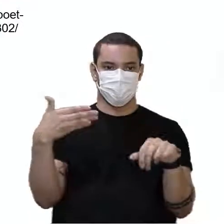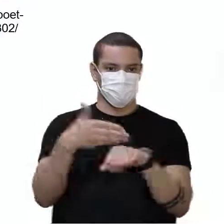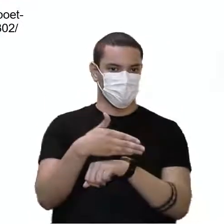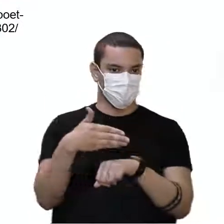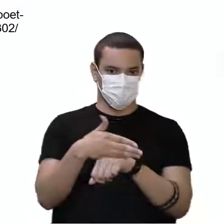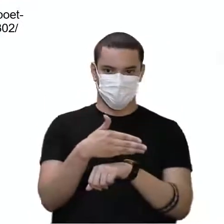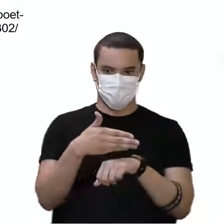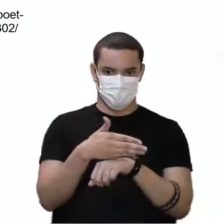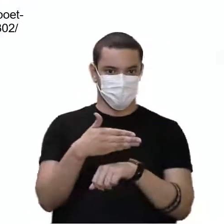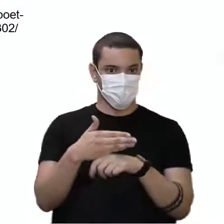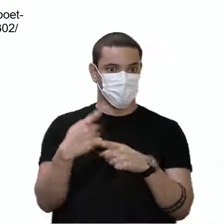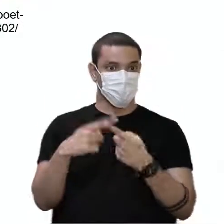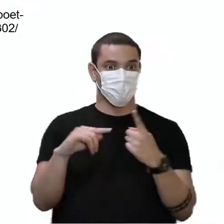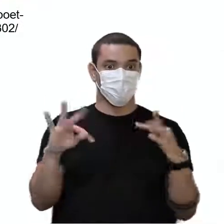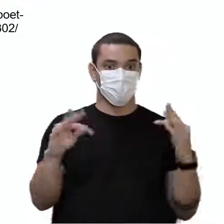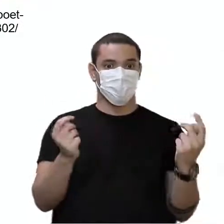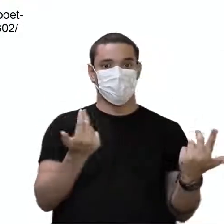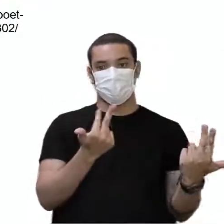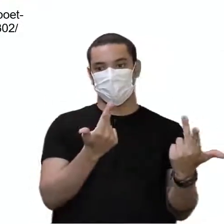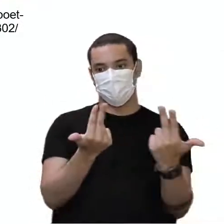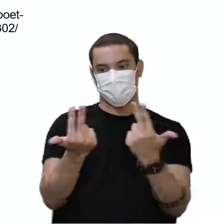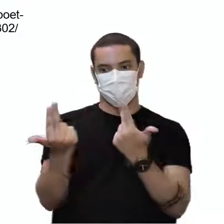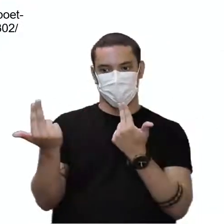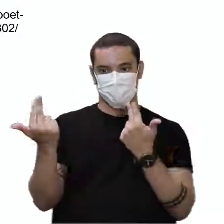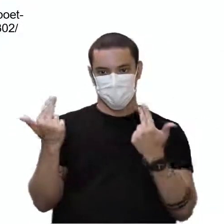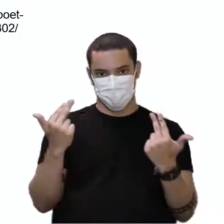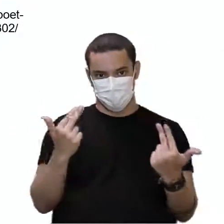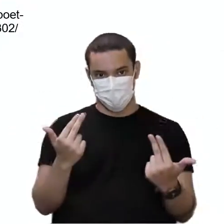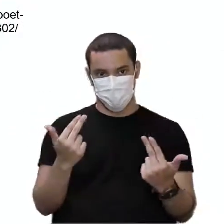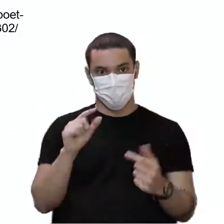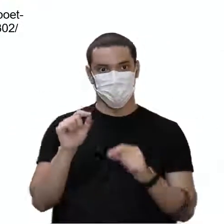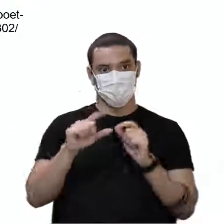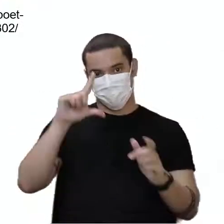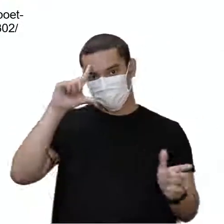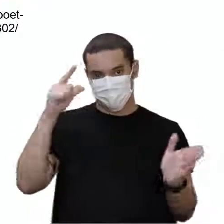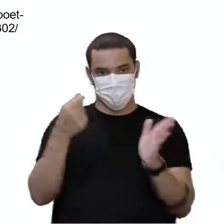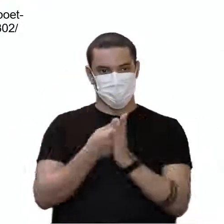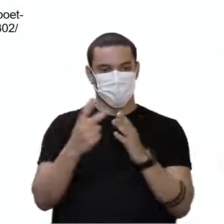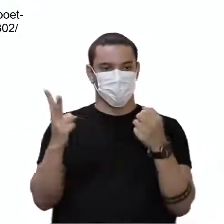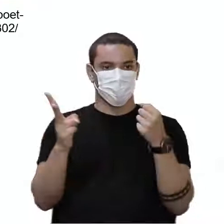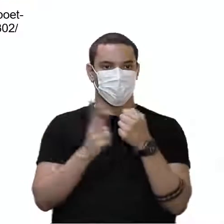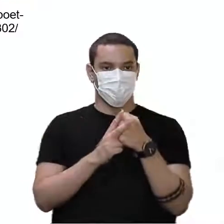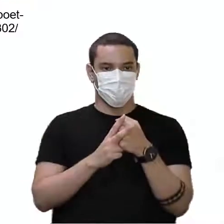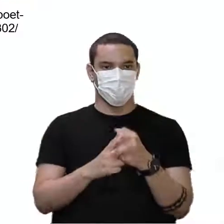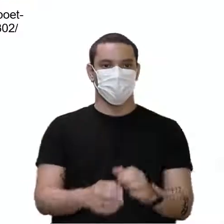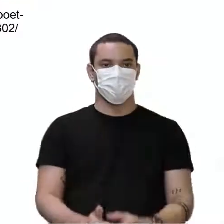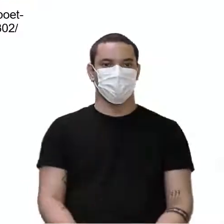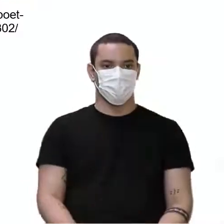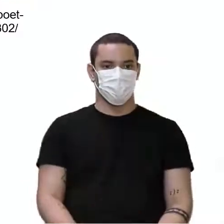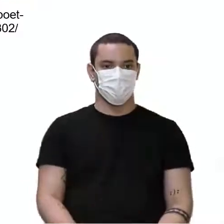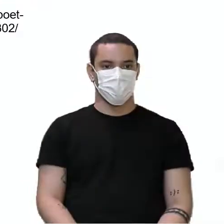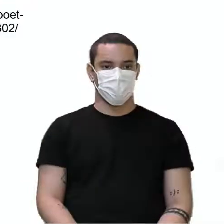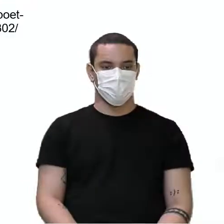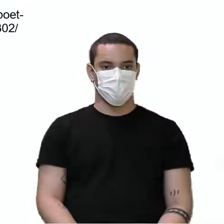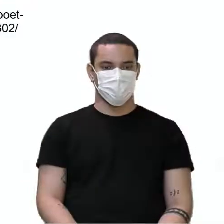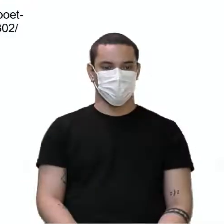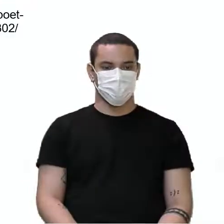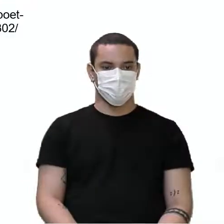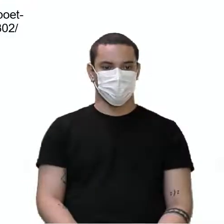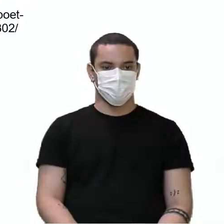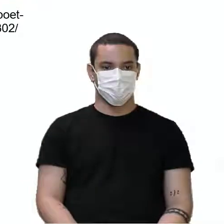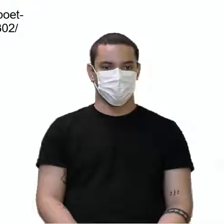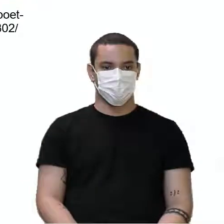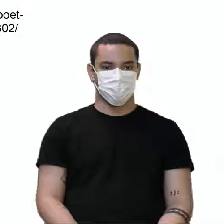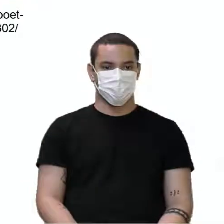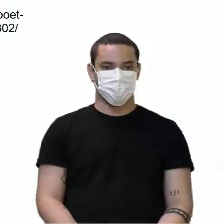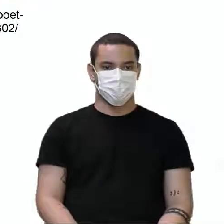frequência. Tudo está igual, perceba. O que vai determinar é o verbo. Aqui está wrote, write, written.